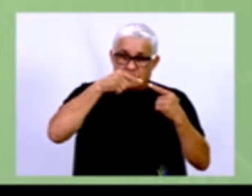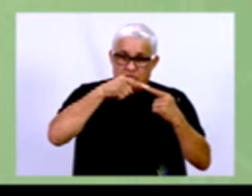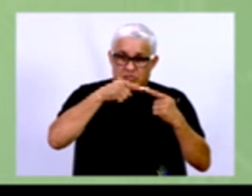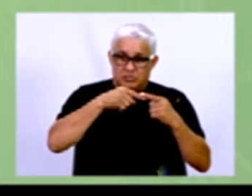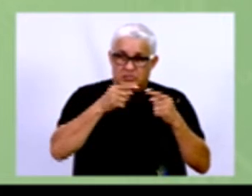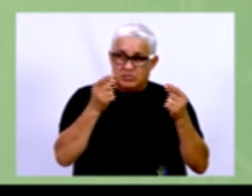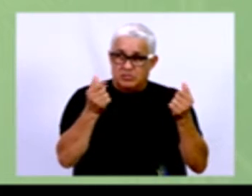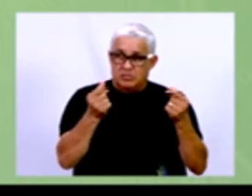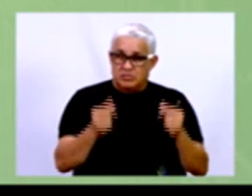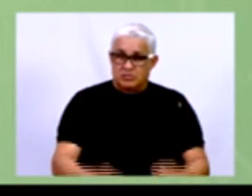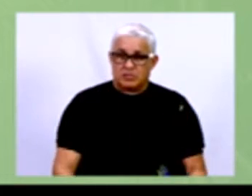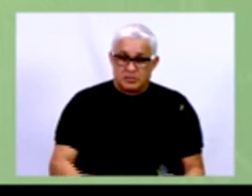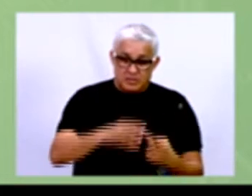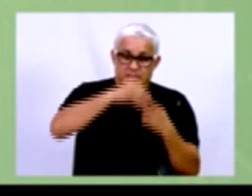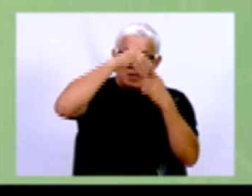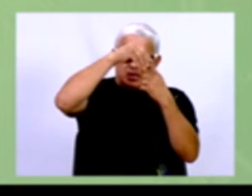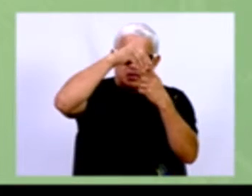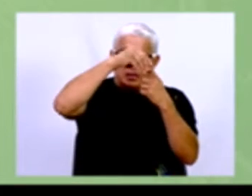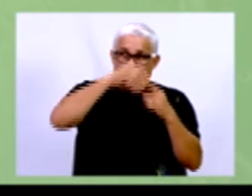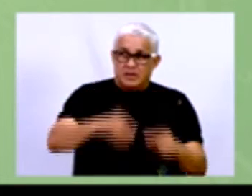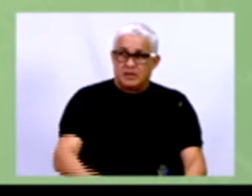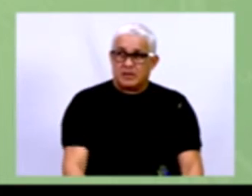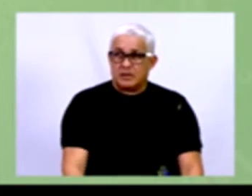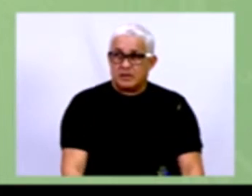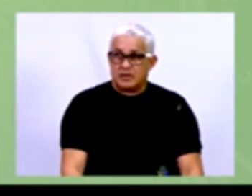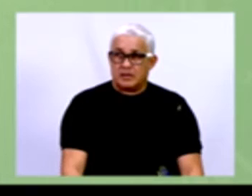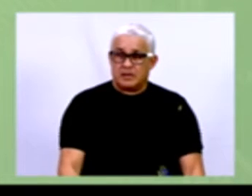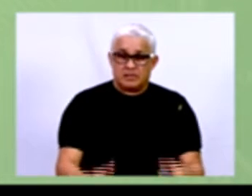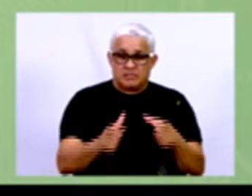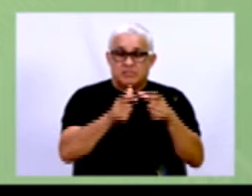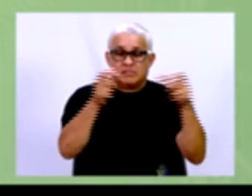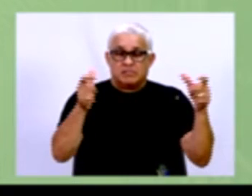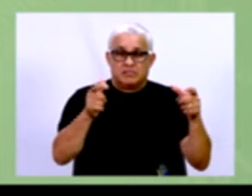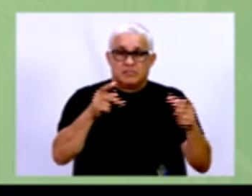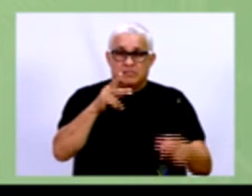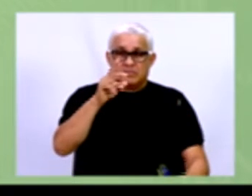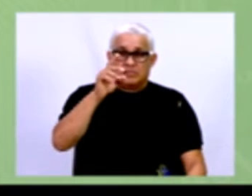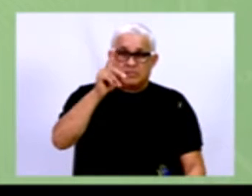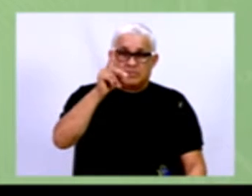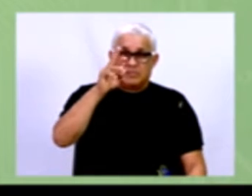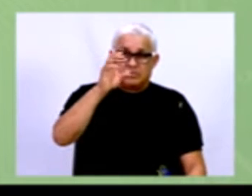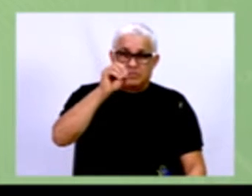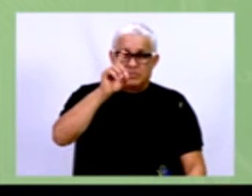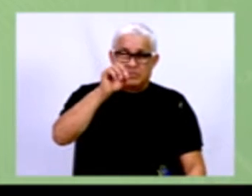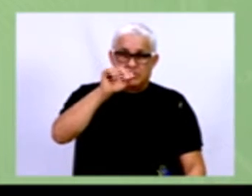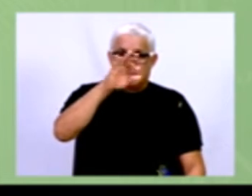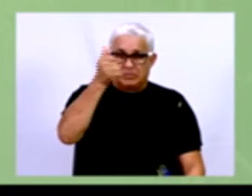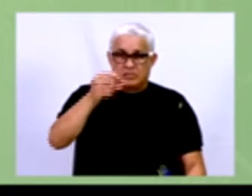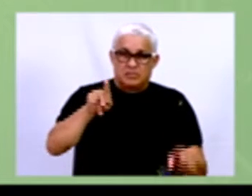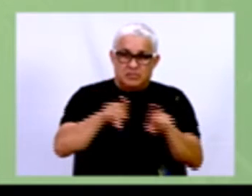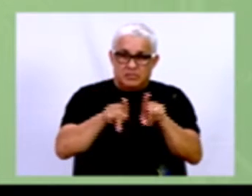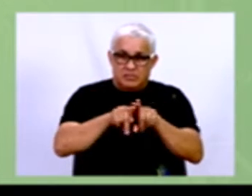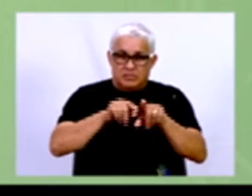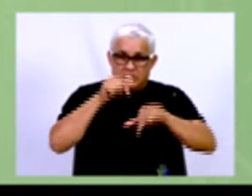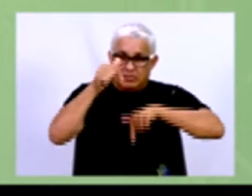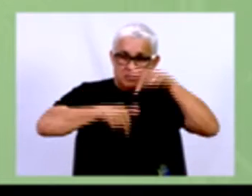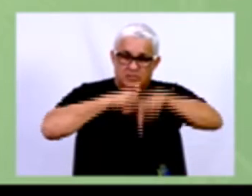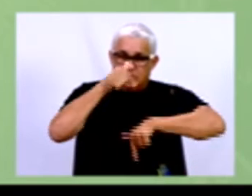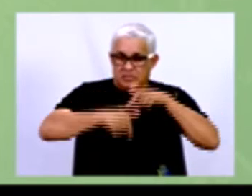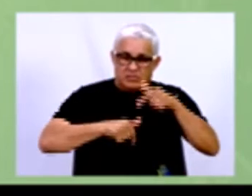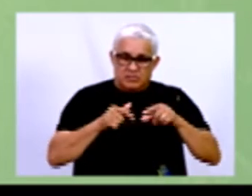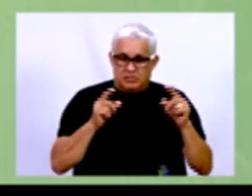da economia. O principal deles é o crescimento da produção e do emprego. Né? Toda a economia